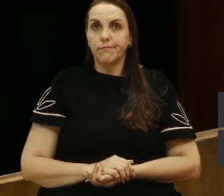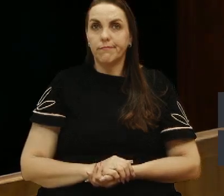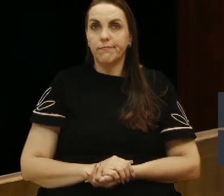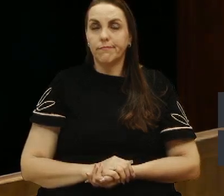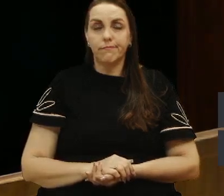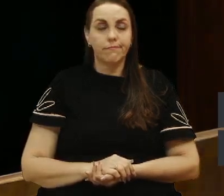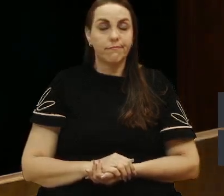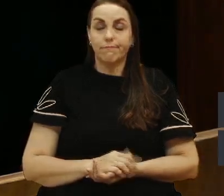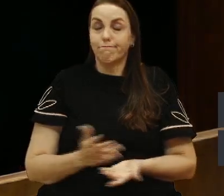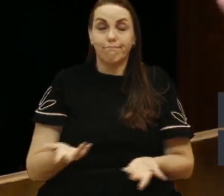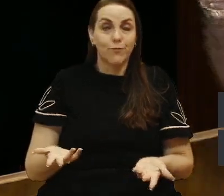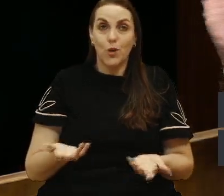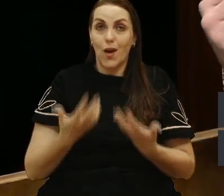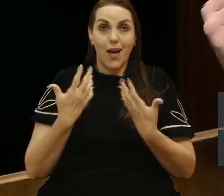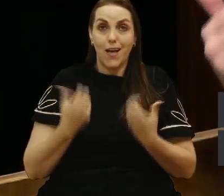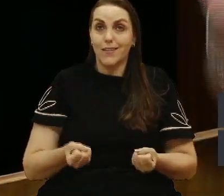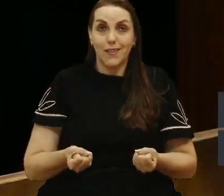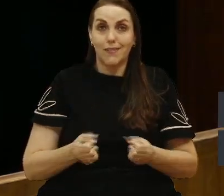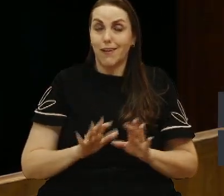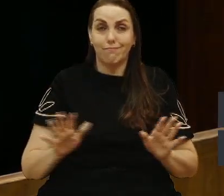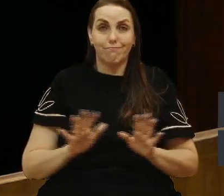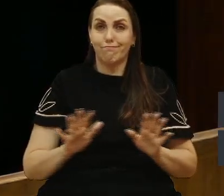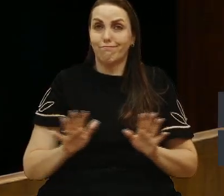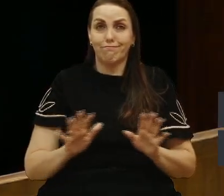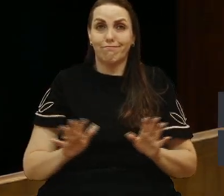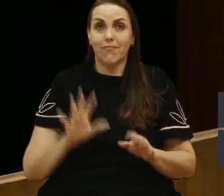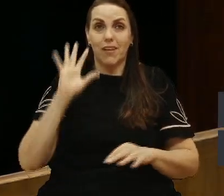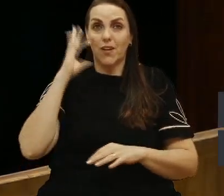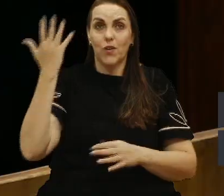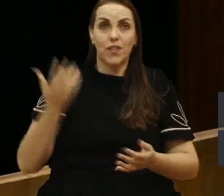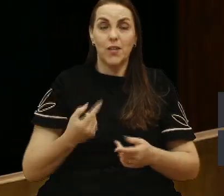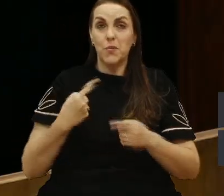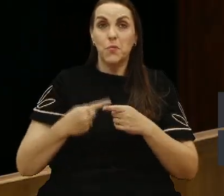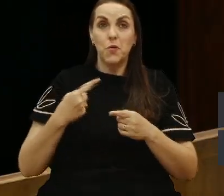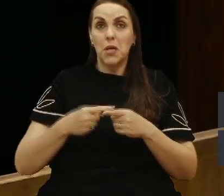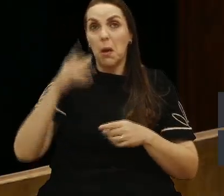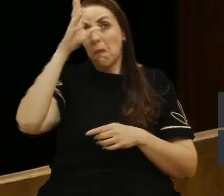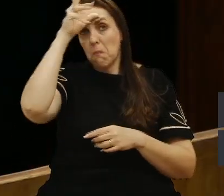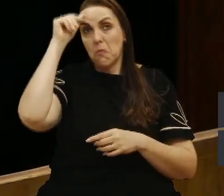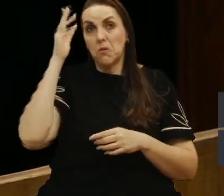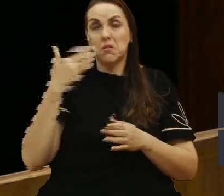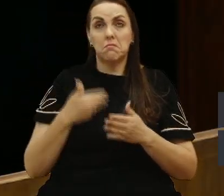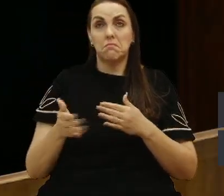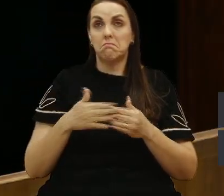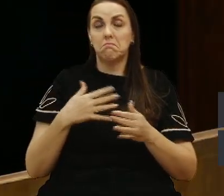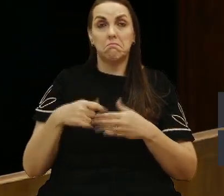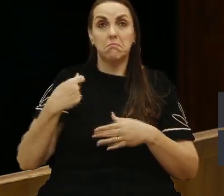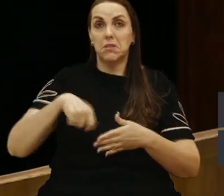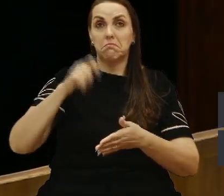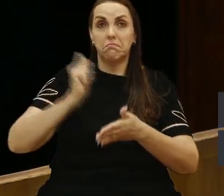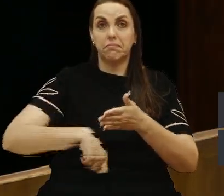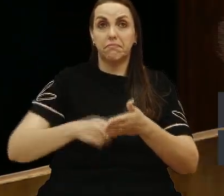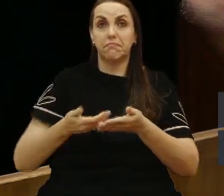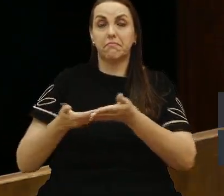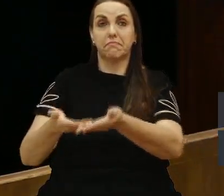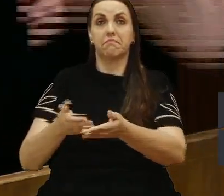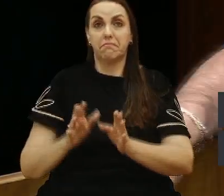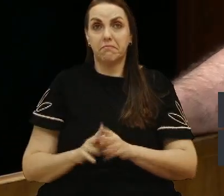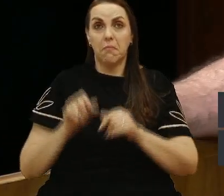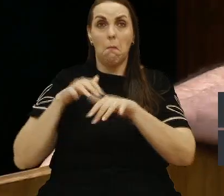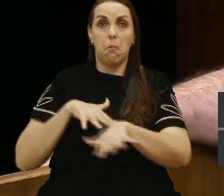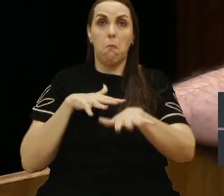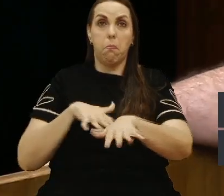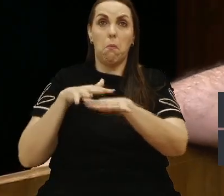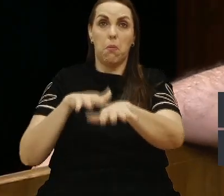É inadmissível que isso aconteça. Por quê? Porque o município diz, cumpra-se. Com 700 blocos de carnaval no